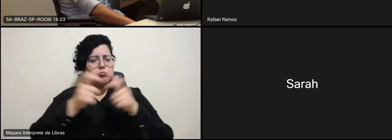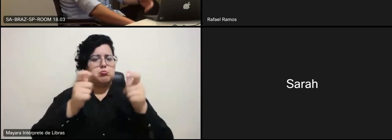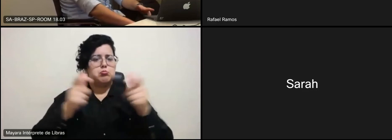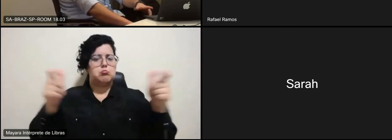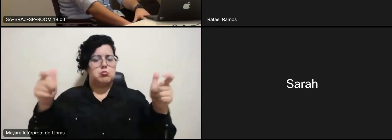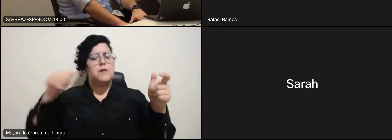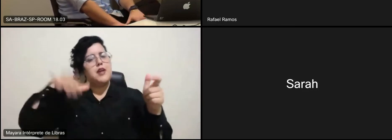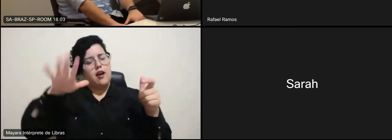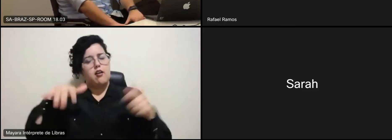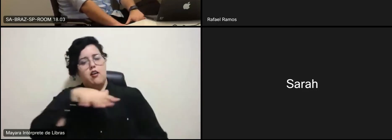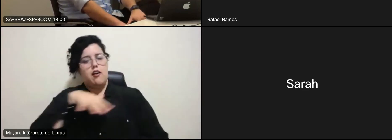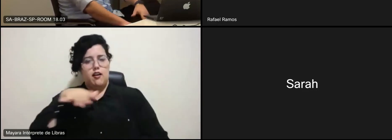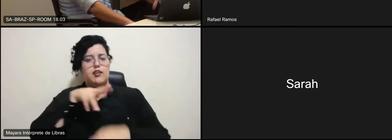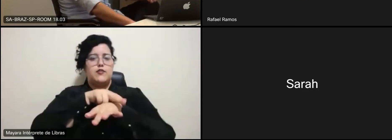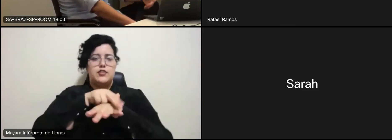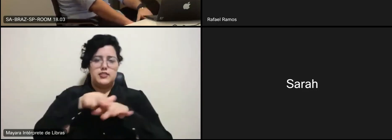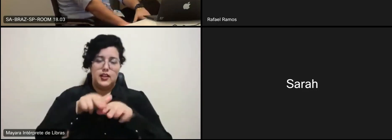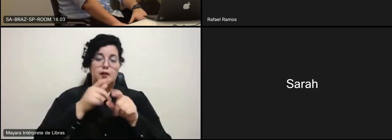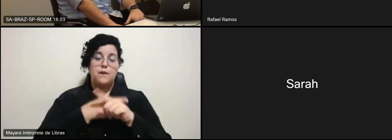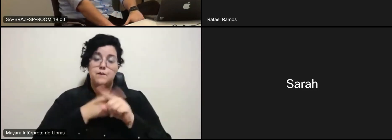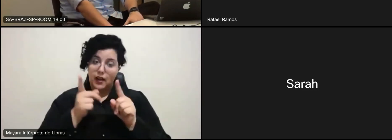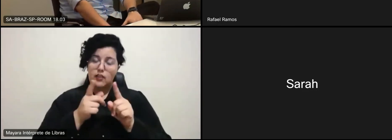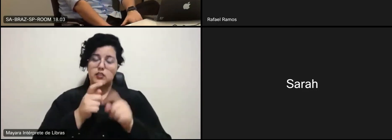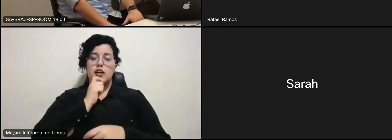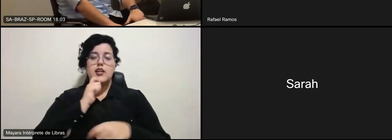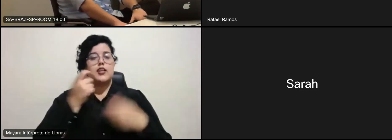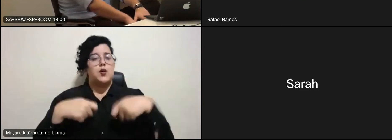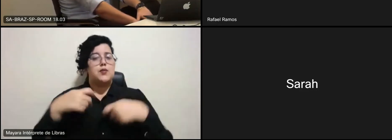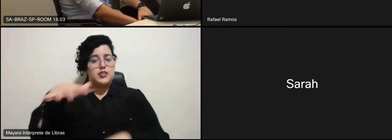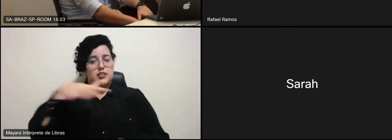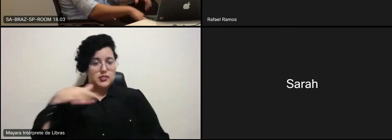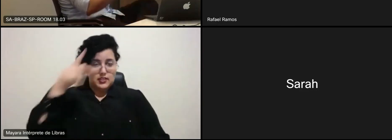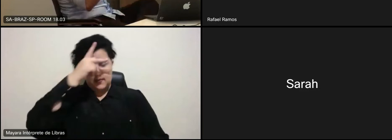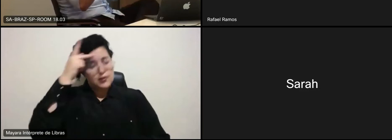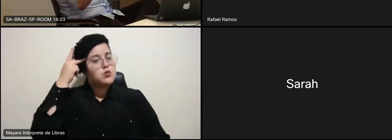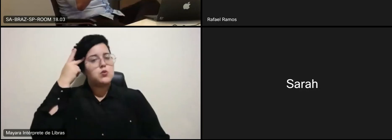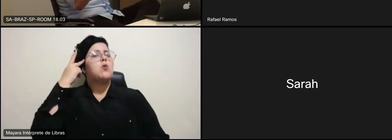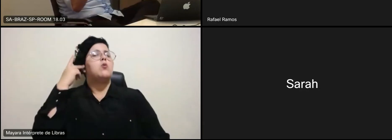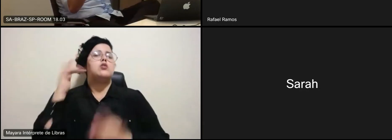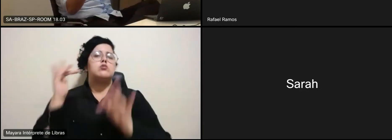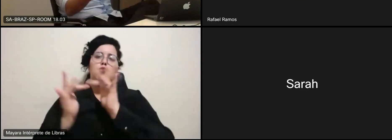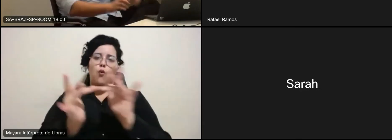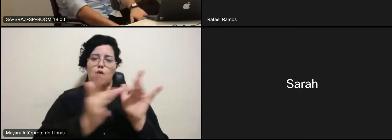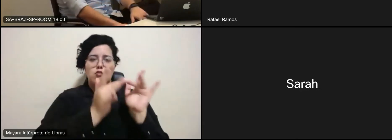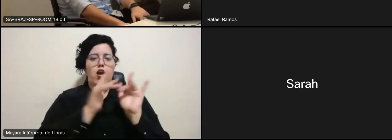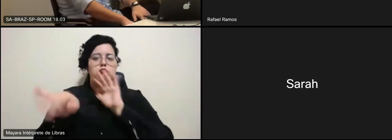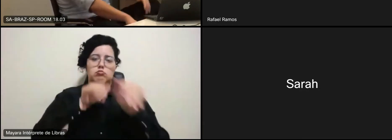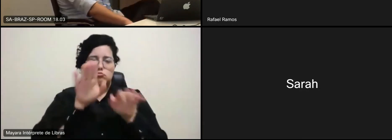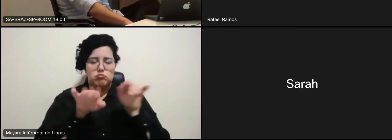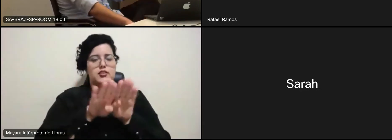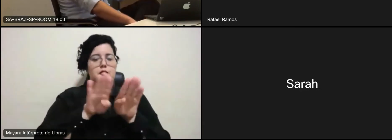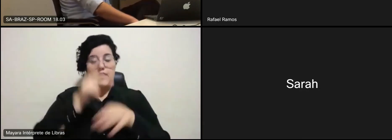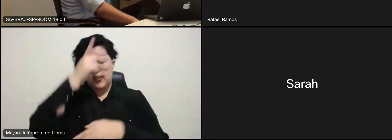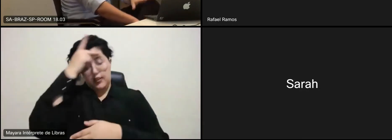para a diversidade em si. Mas a gente precisa das outras pessoas. A gente precisa, entre aspas, das pessoas que são privilegiadas, que